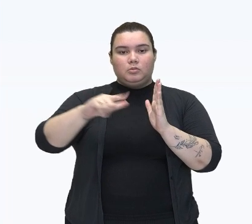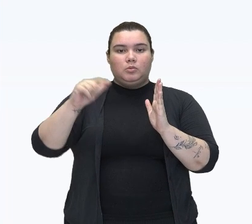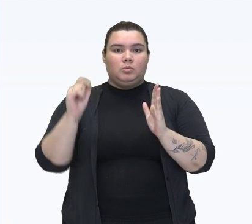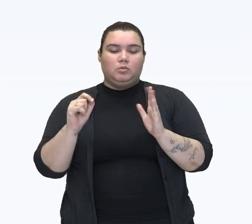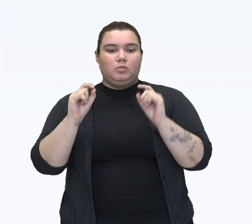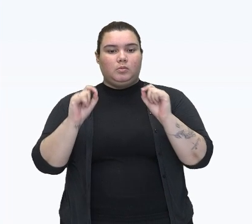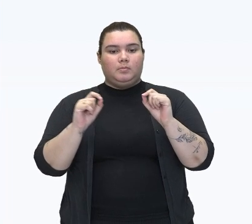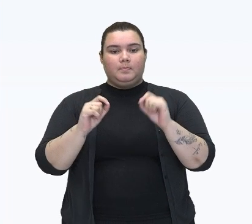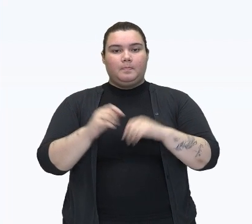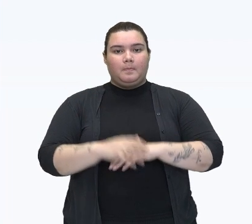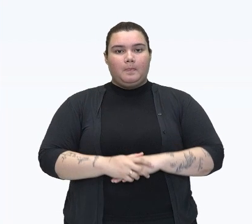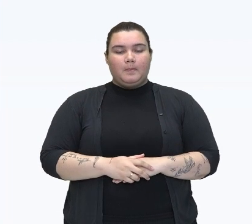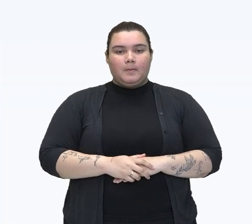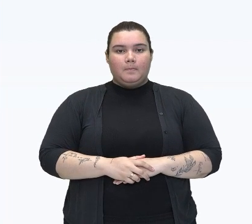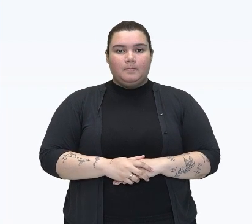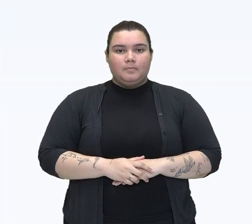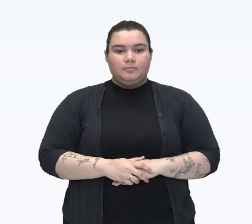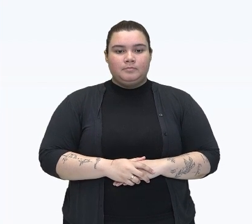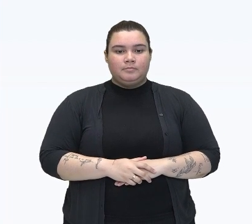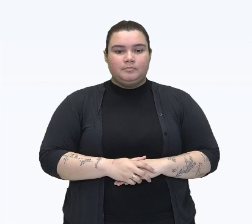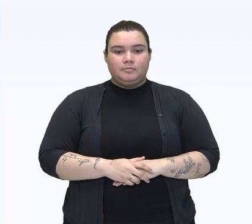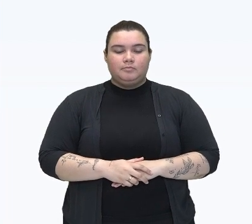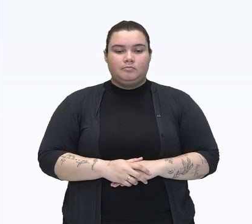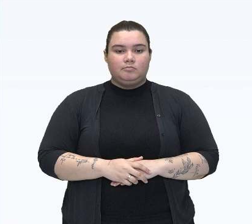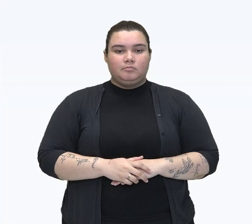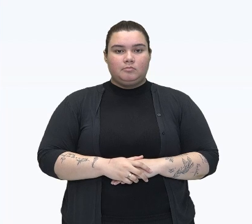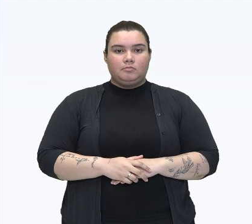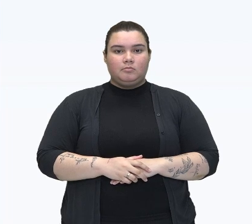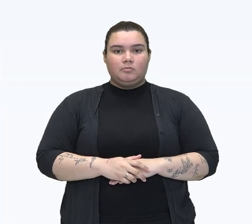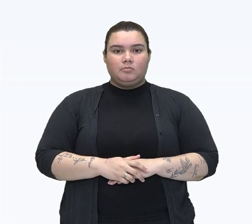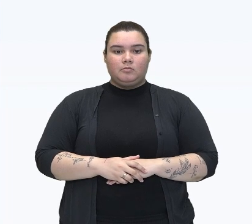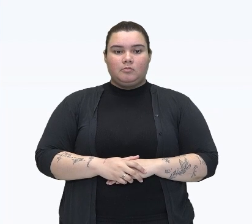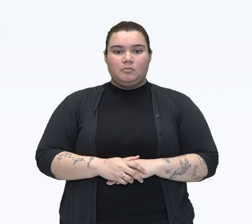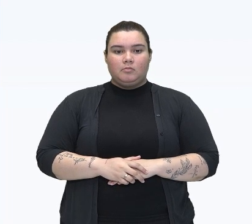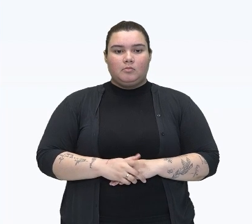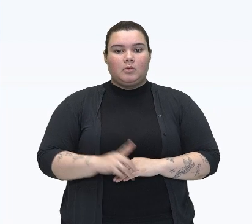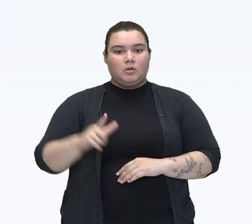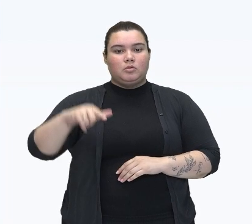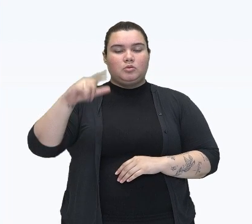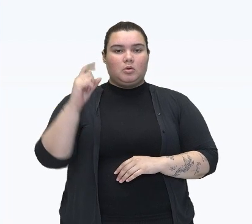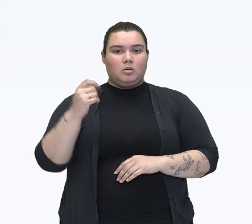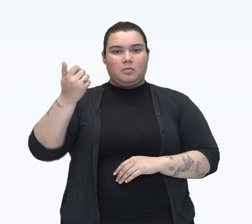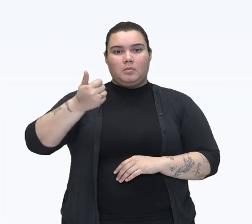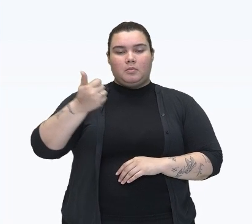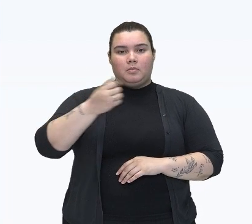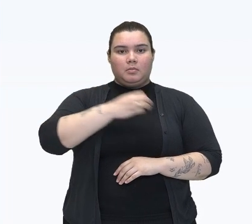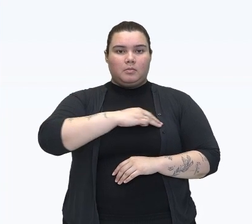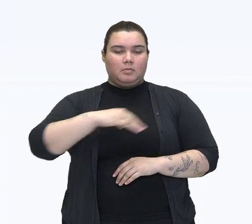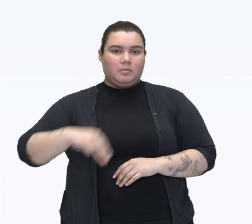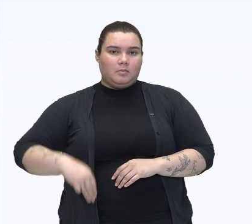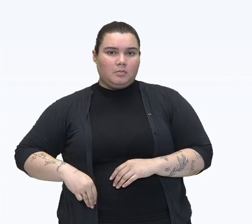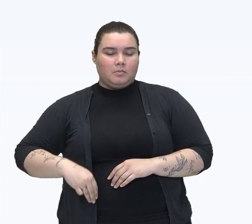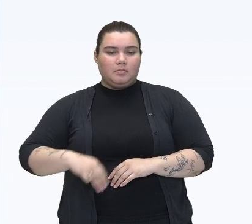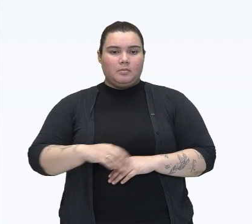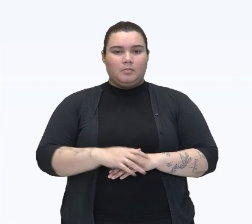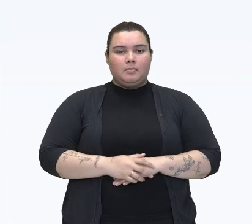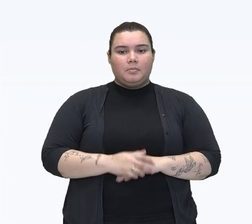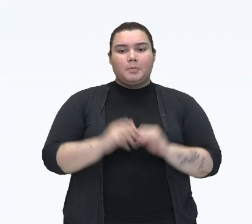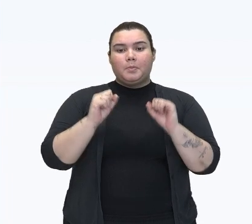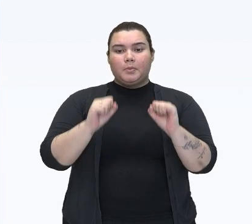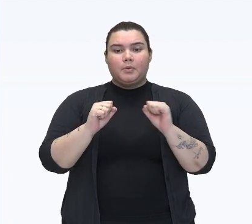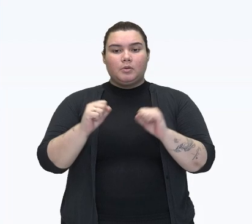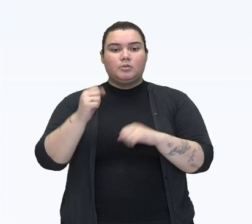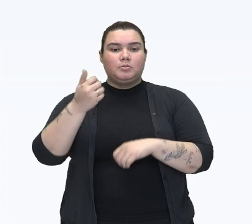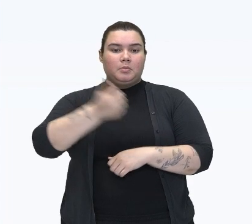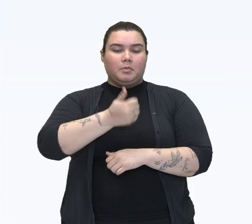a partir os parlamentares vão eleger o primeiro-ministro. Pode ser eleito pelo parlamento, mas pode